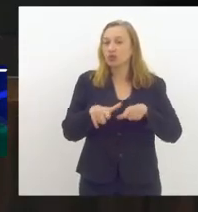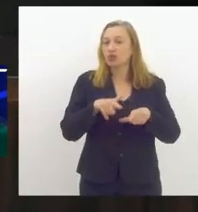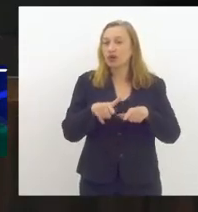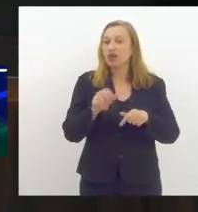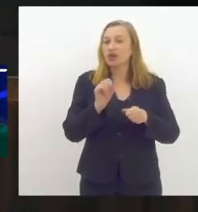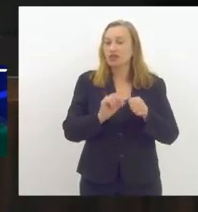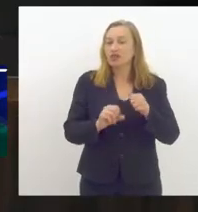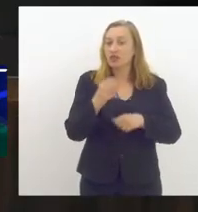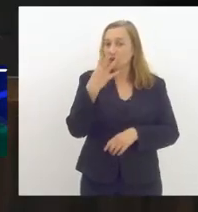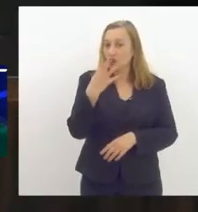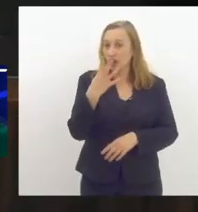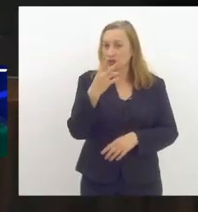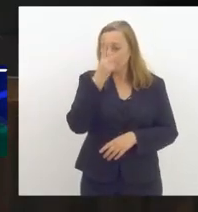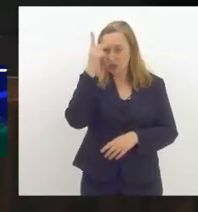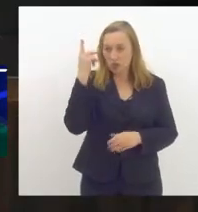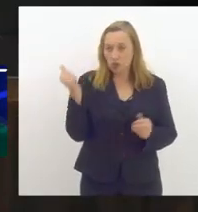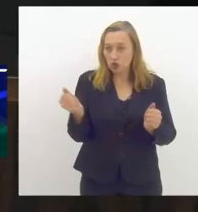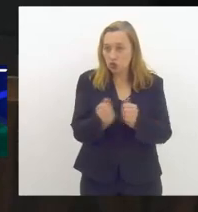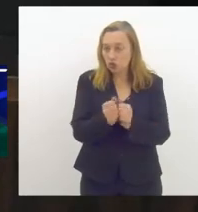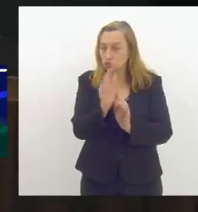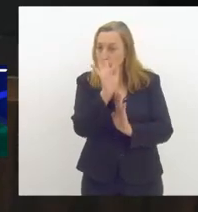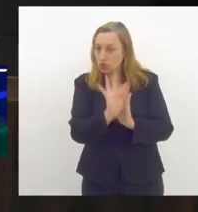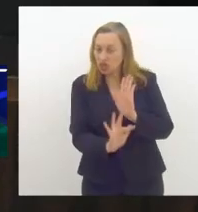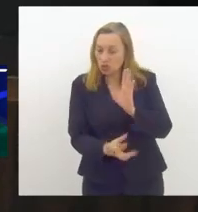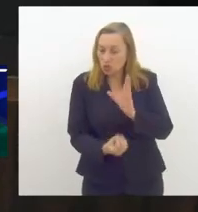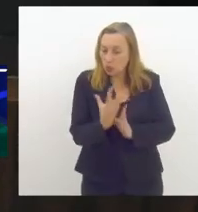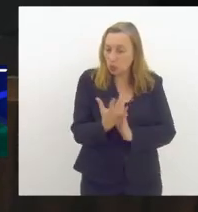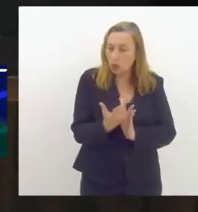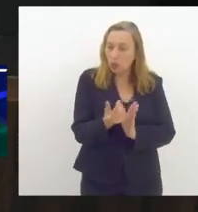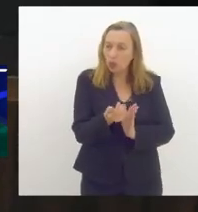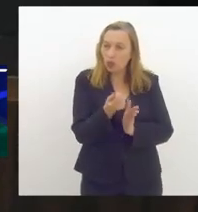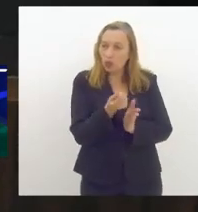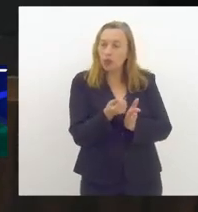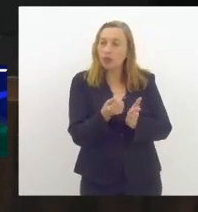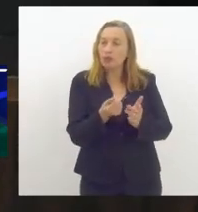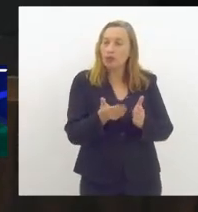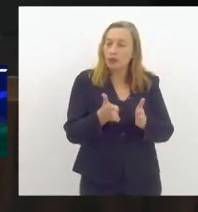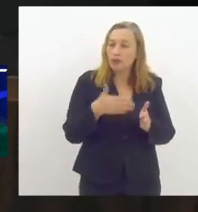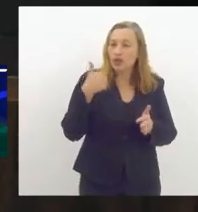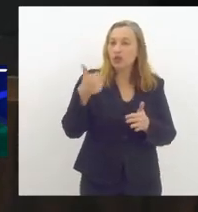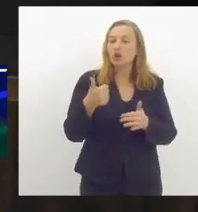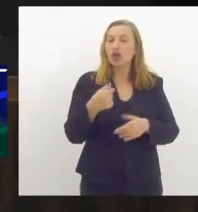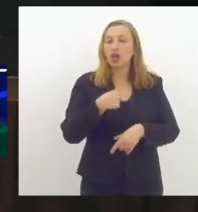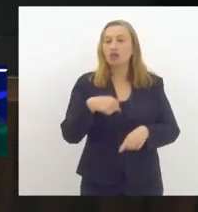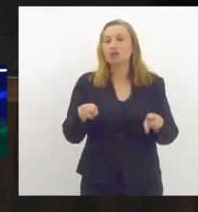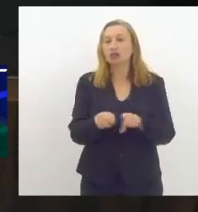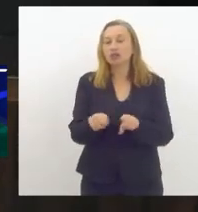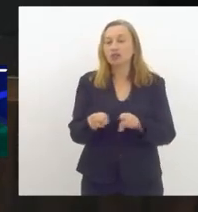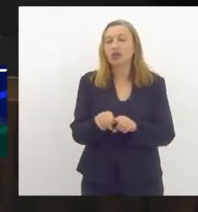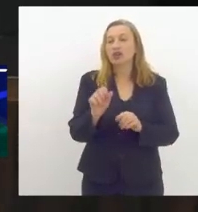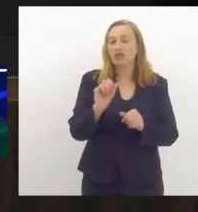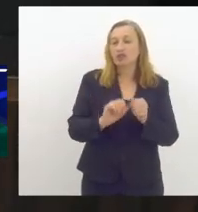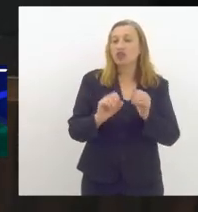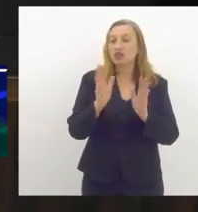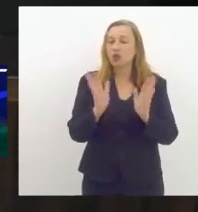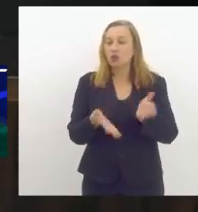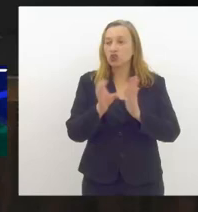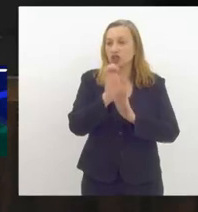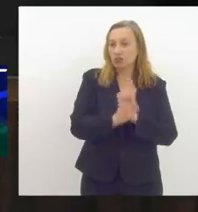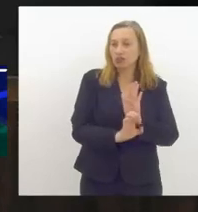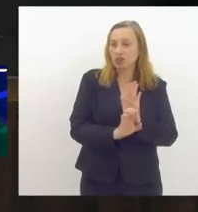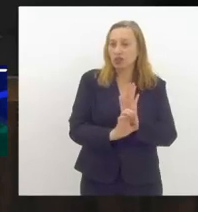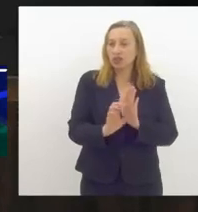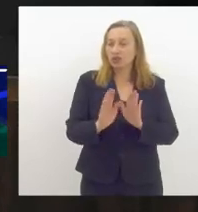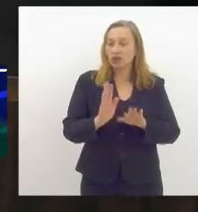A4 a 4 mãos né um texto que a gente aprimorou quero dizer aqui que eu mesmo fiz uma Emenda hoje para